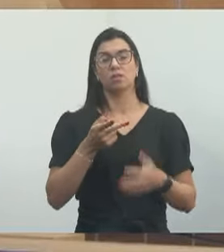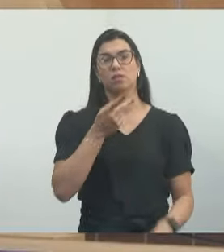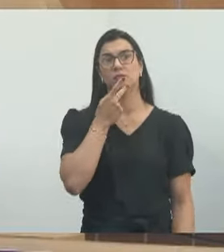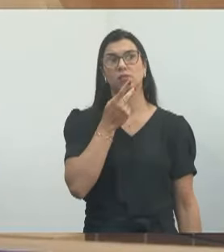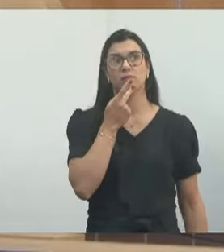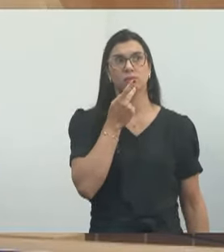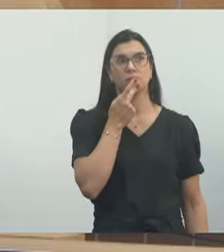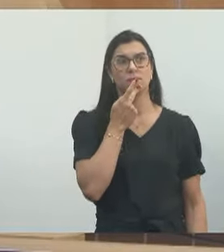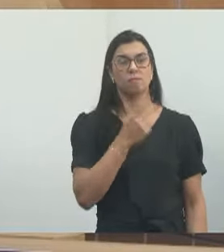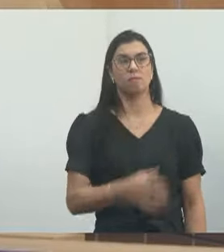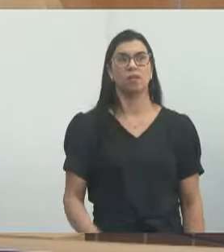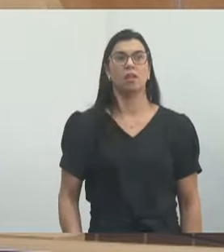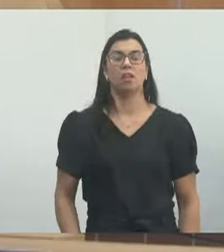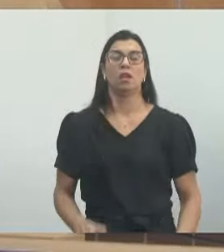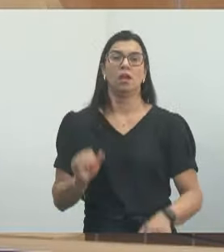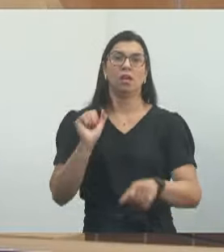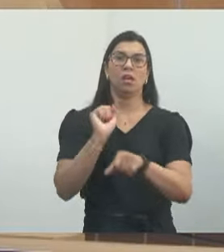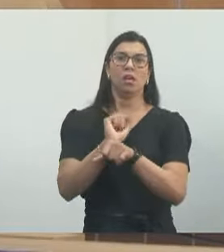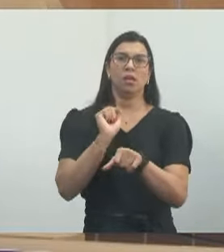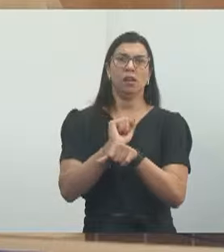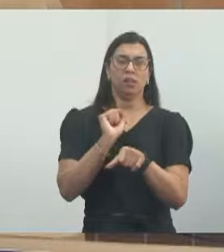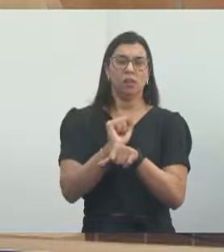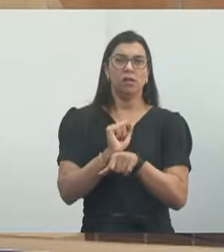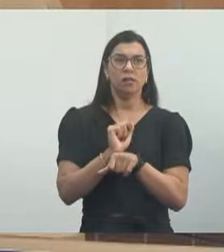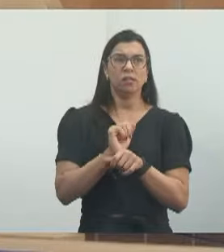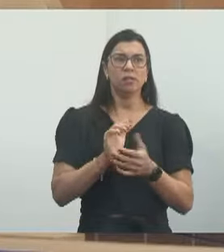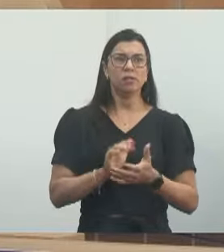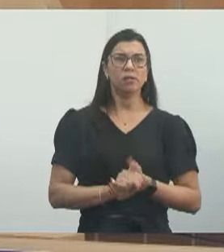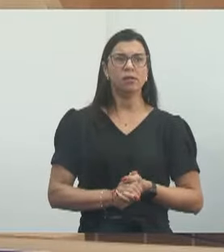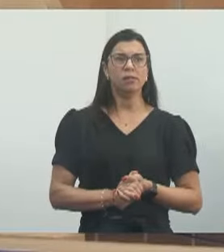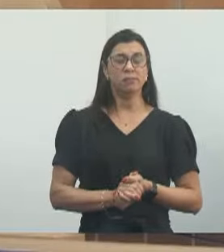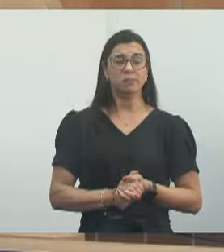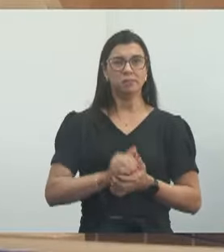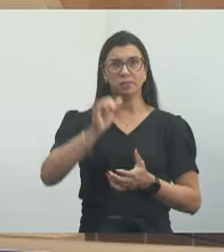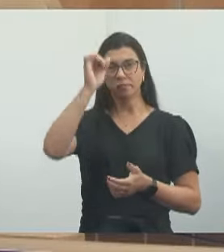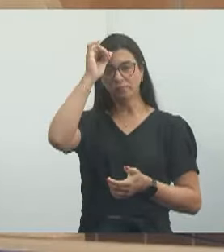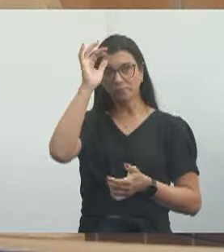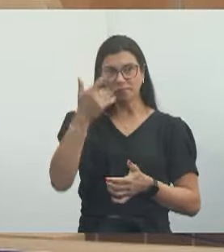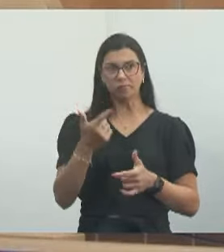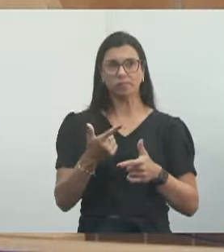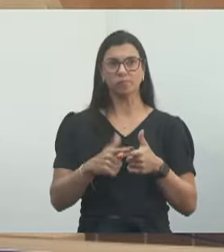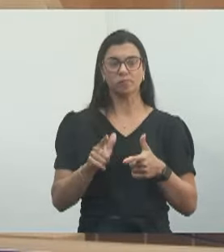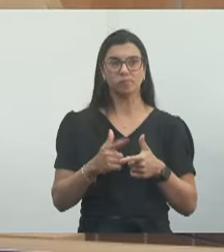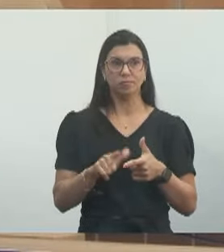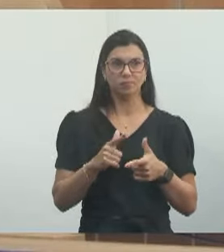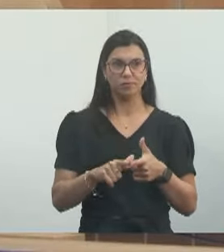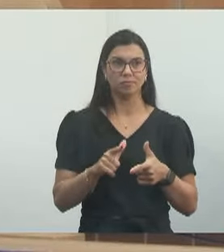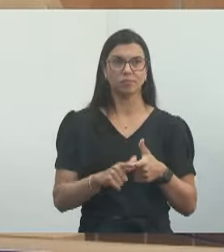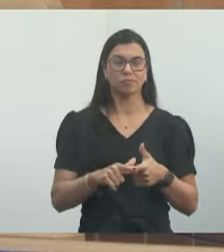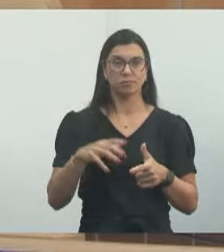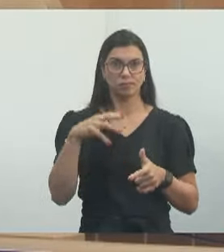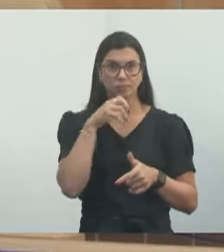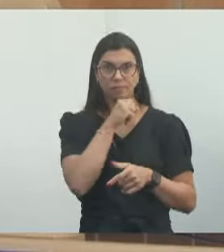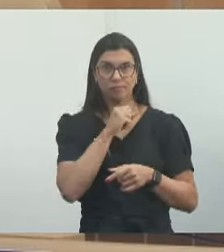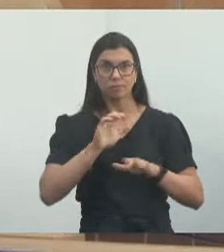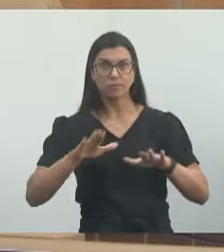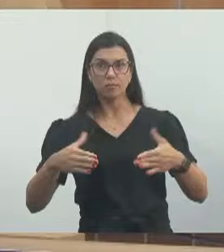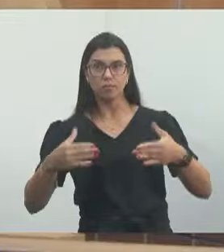fazer. Espero que o quanto antes isso se resolva, porque quando o tribunal,